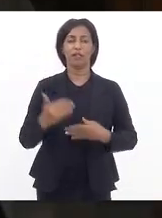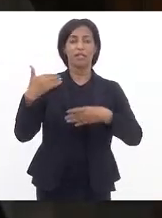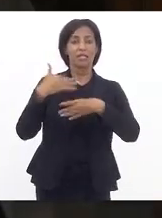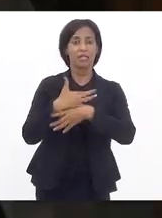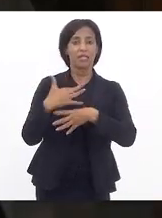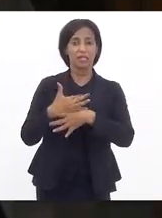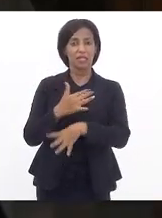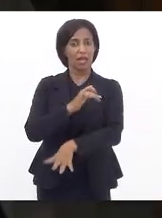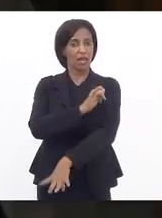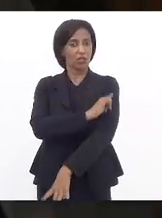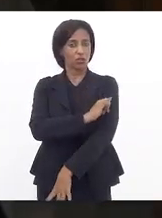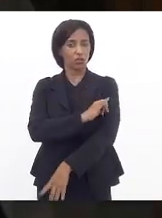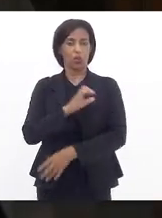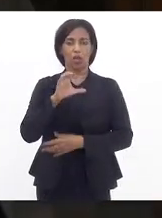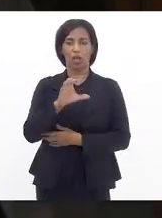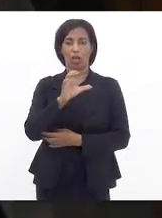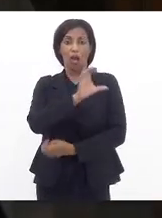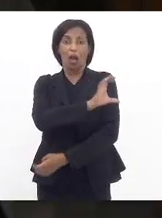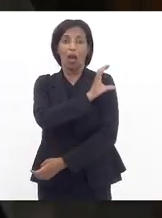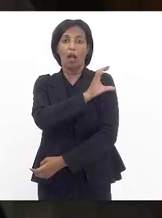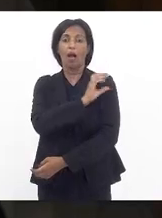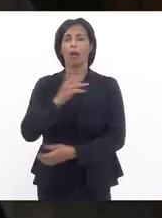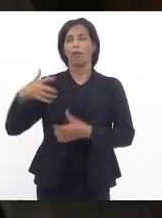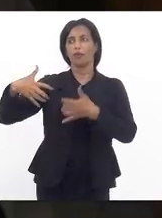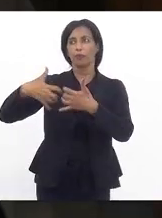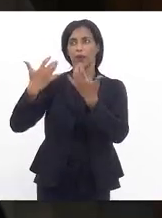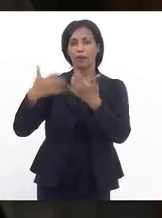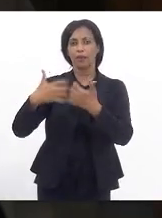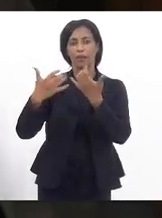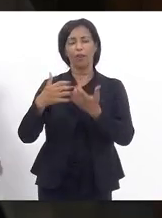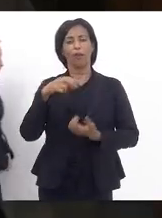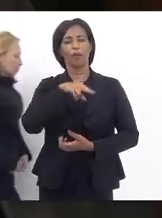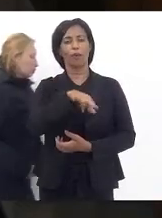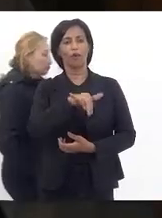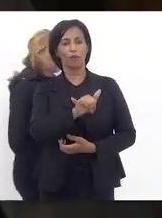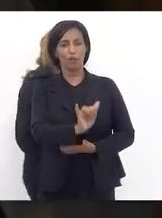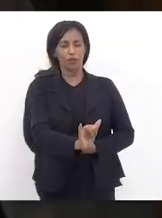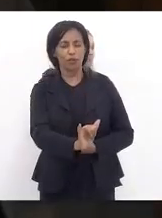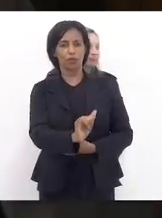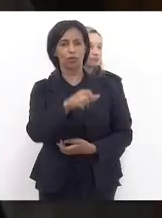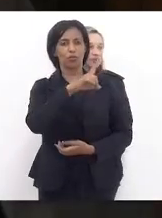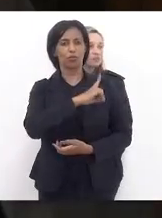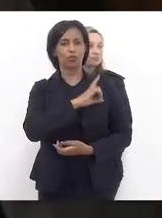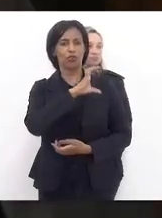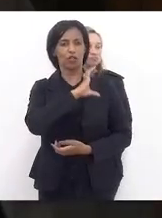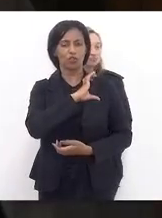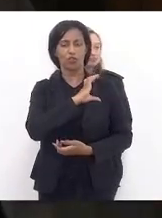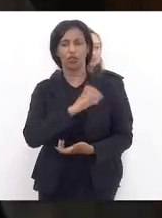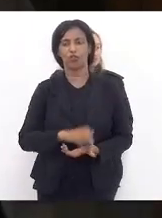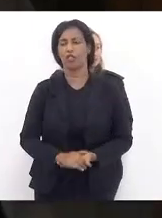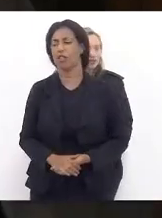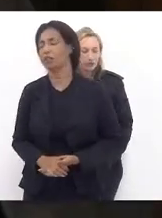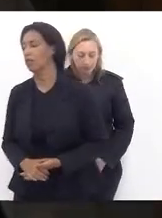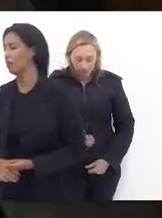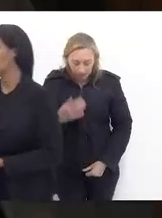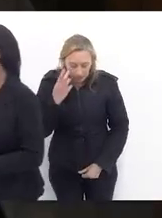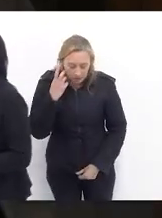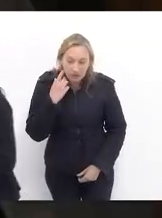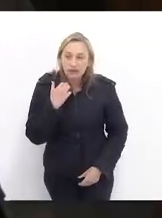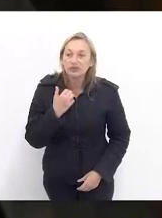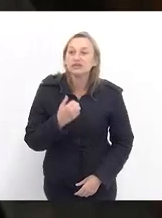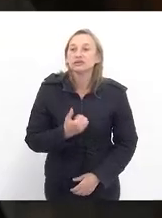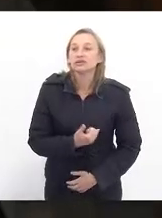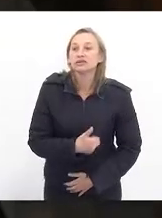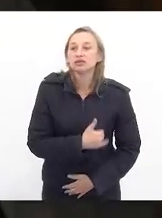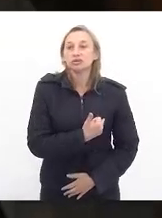da cidade do Rio de Janeiro de Campos de é de Nova Iguaçu e Duque de Caxias Nilópolis São João